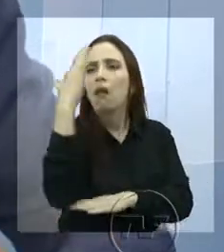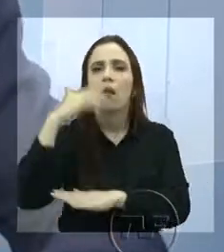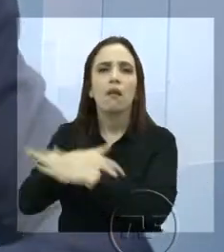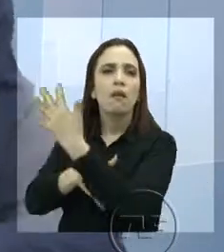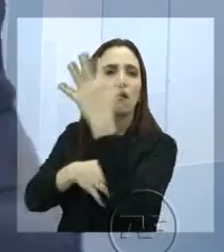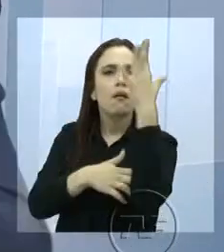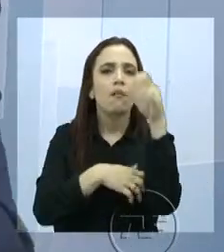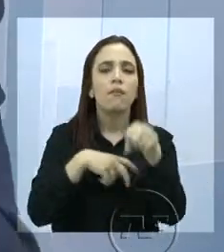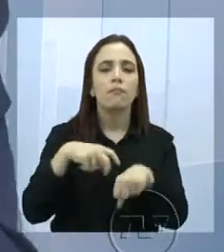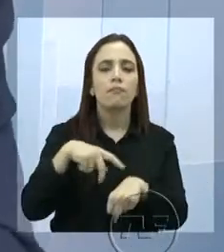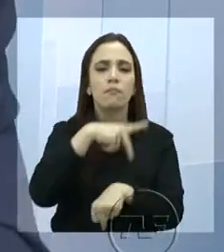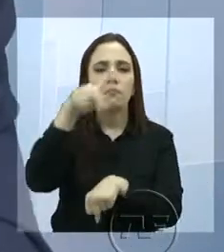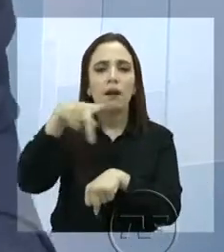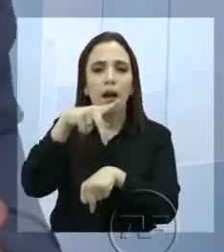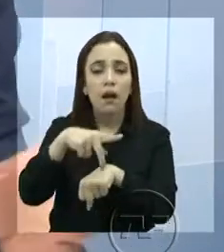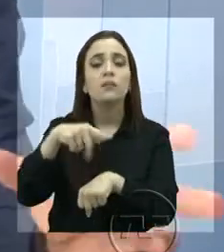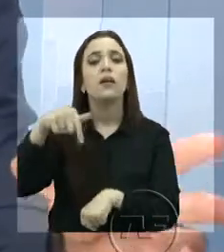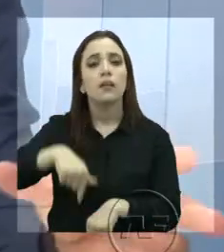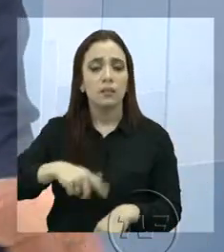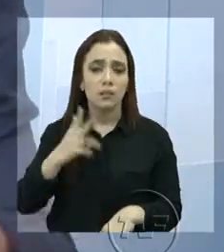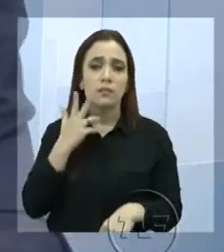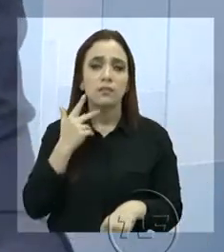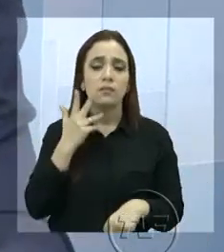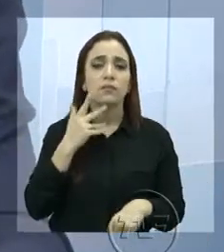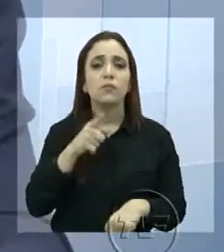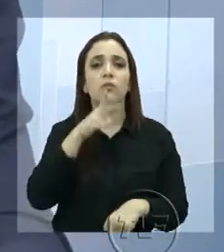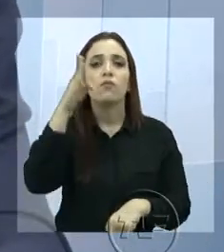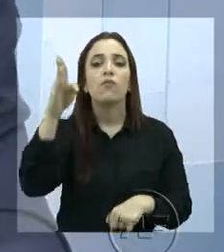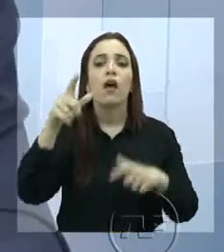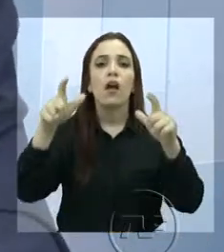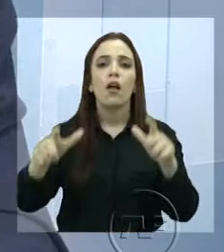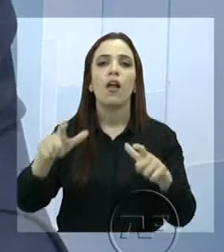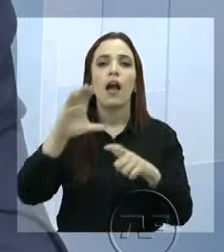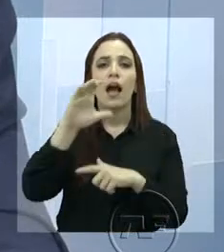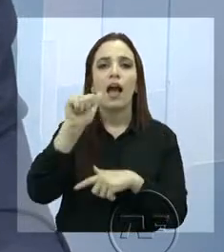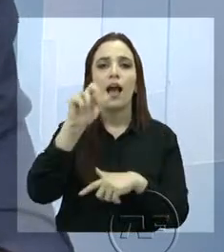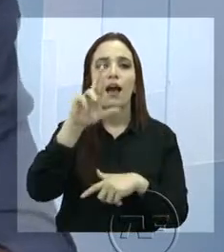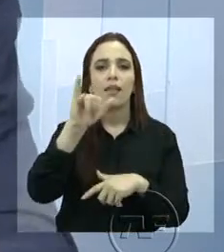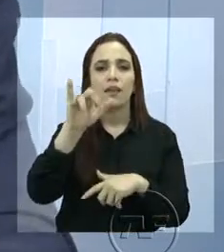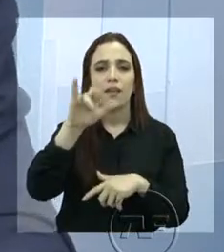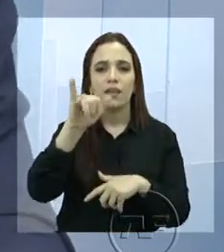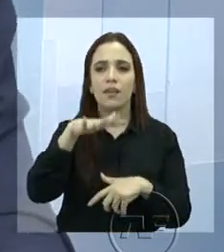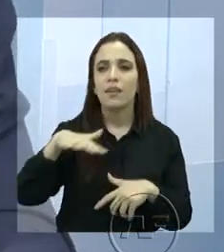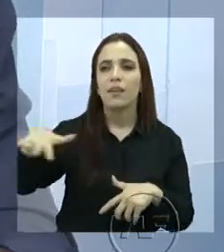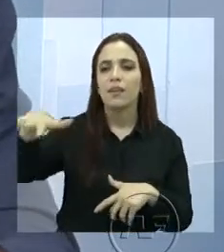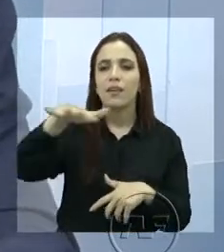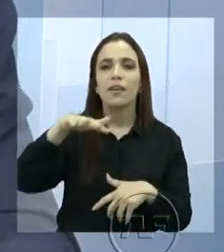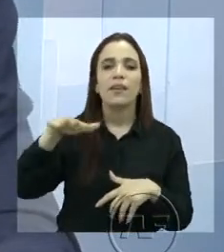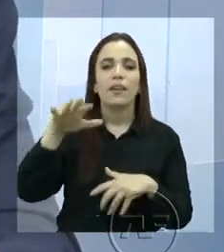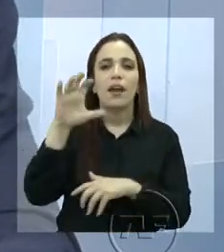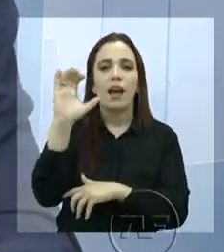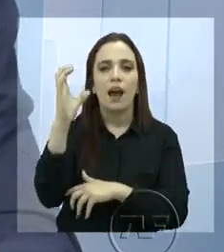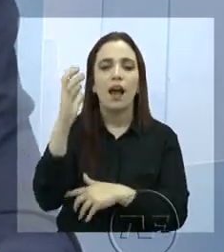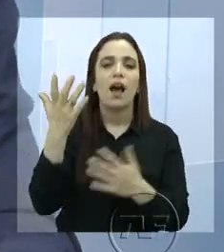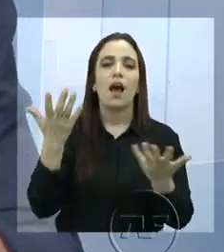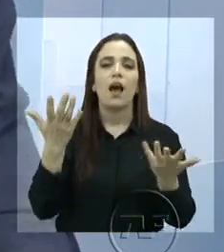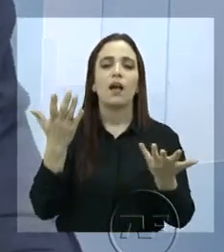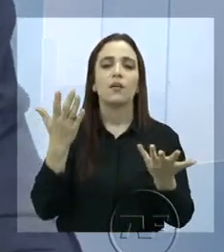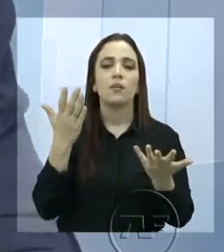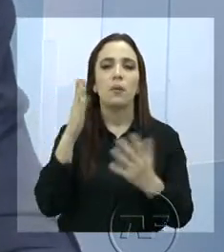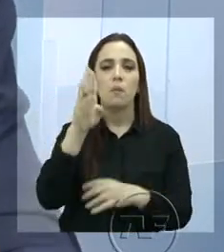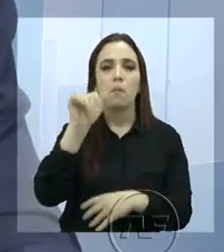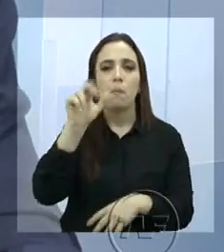muito arborizadas, até dentro do Ceará. Às vezes você vai ali na região do Cariri, você vê algumas praças ali do Crato, de Barbalha.